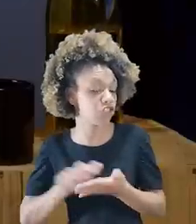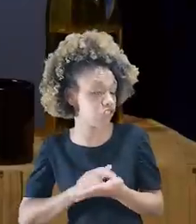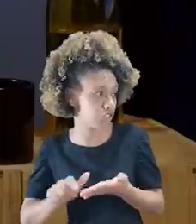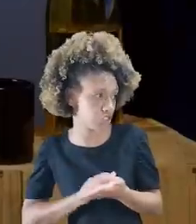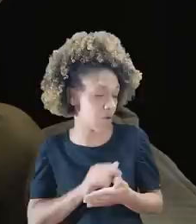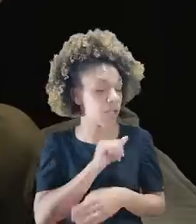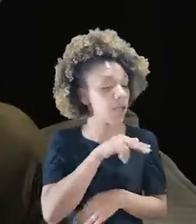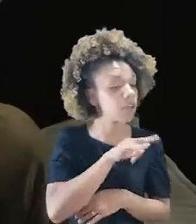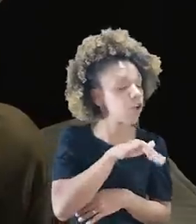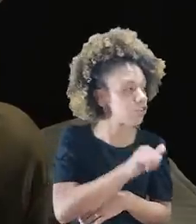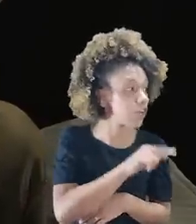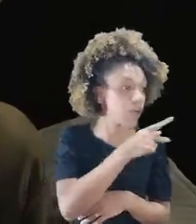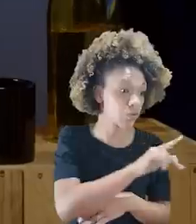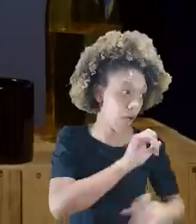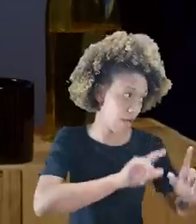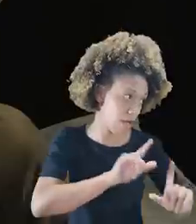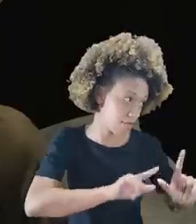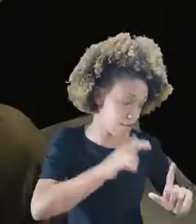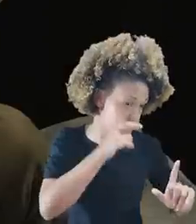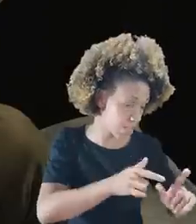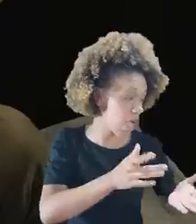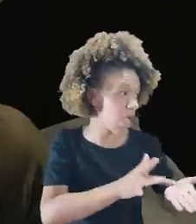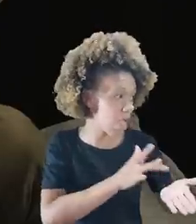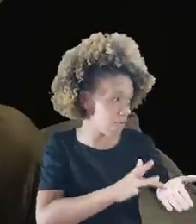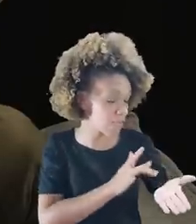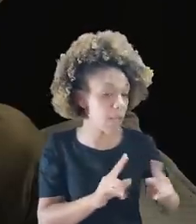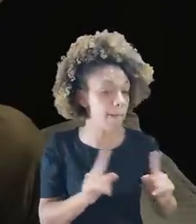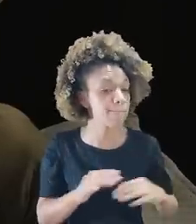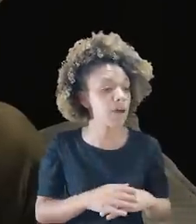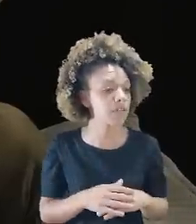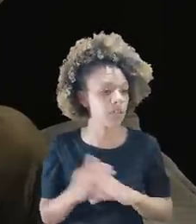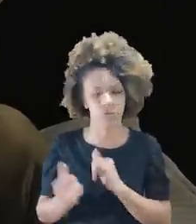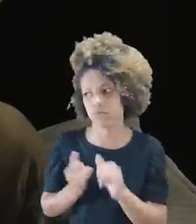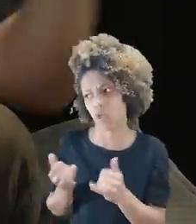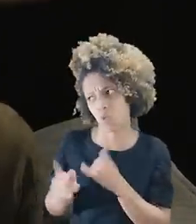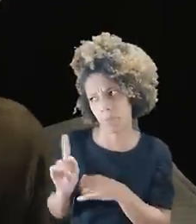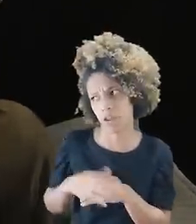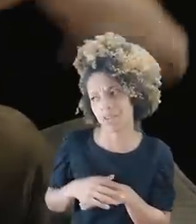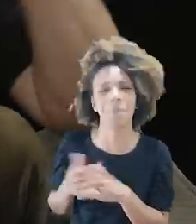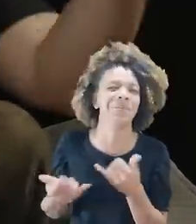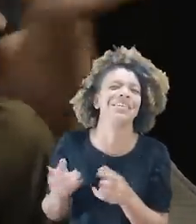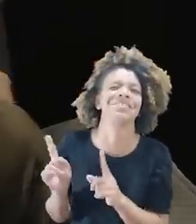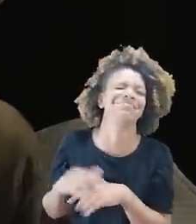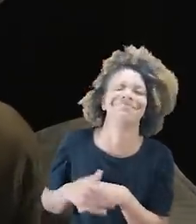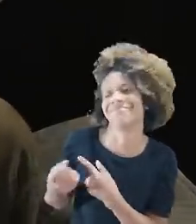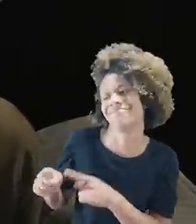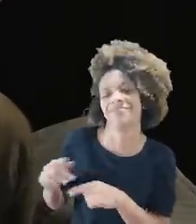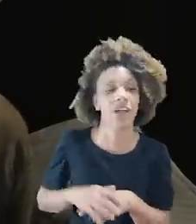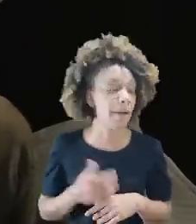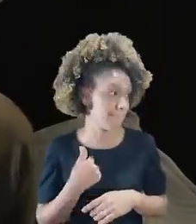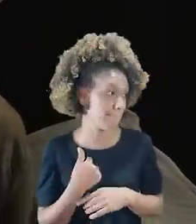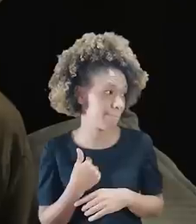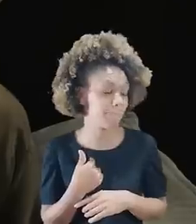não entendeu não vi eu eu vi eu vim na internet cara eu tudo que eu sou tudo que eu tudo que isso daqui que tá acontecendo é por da